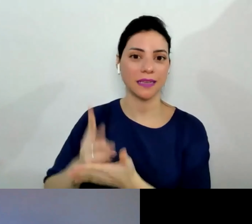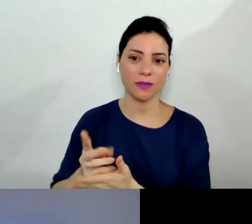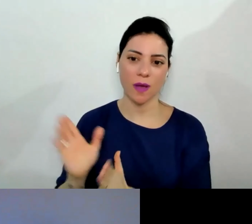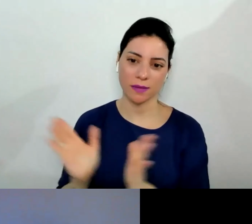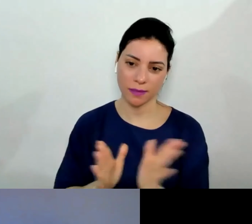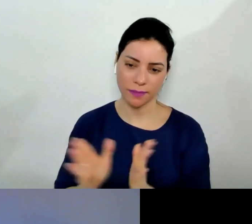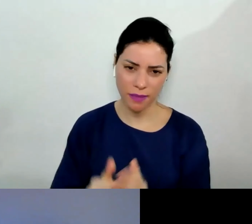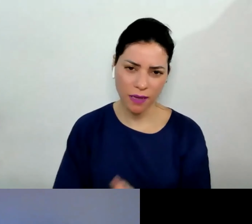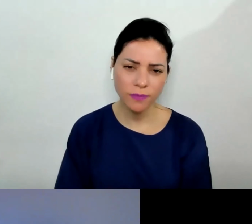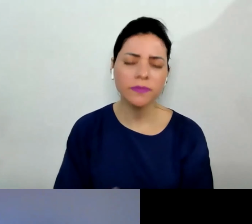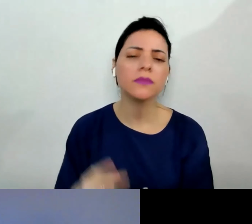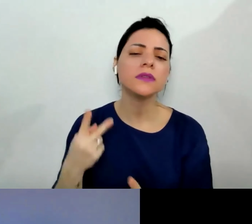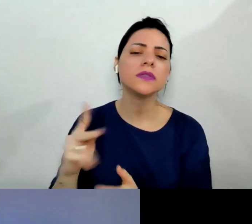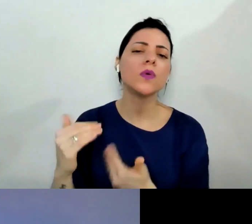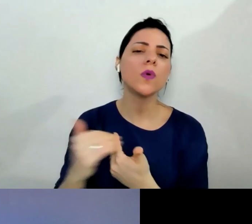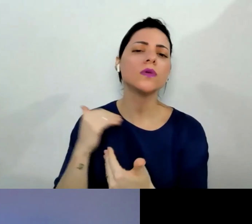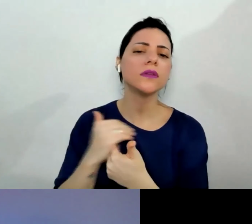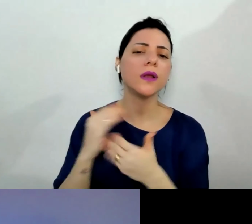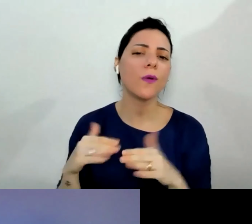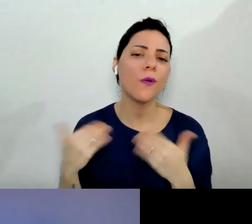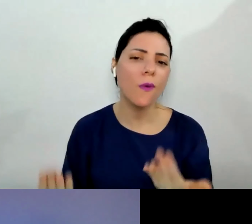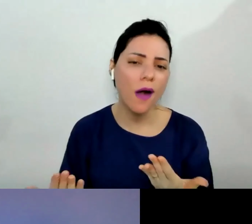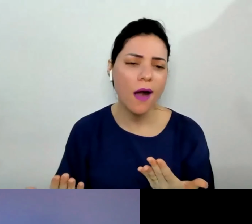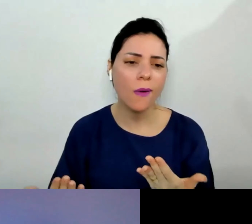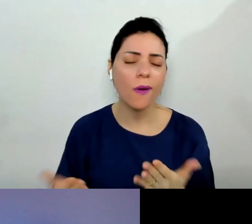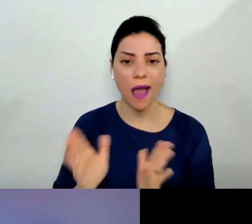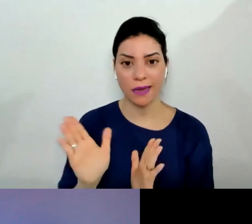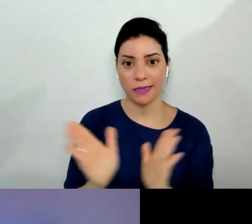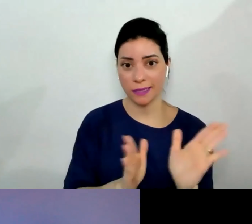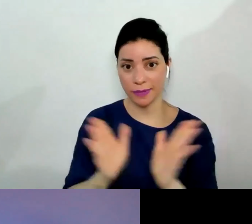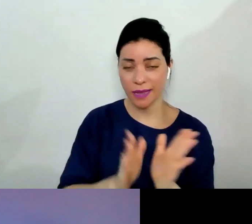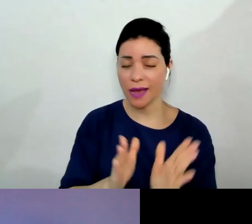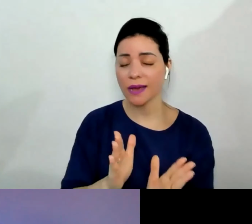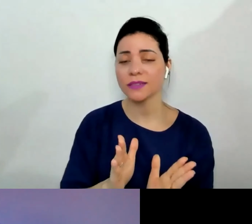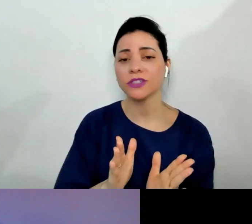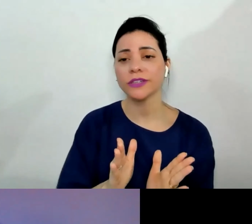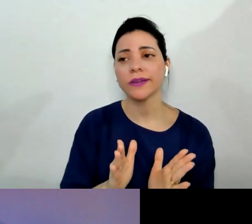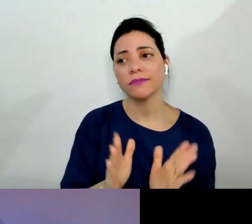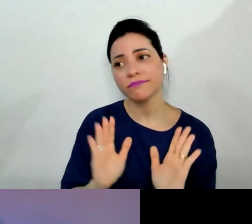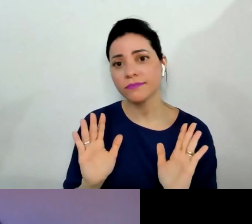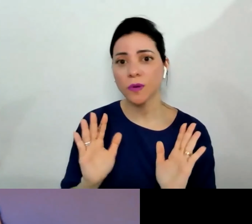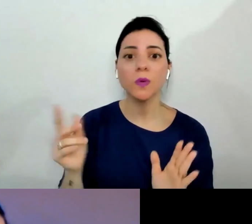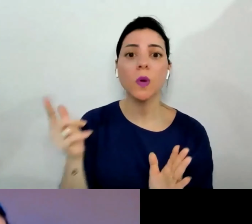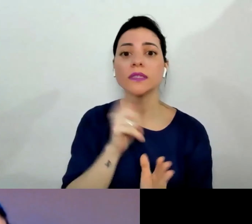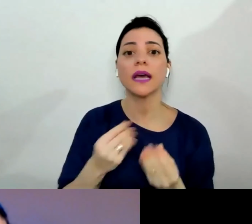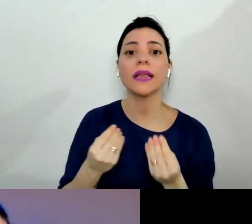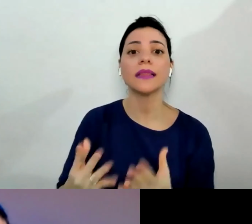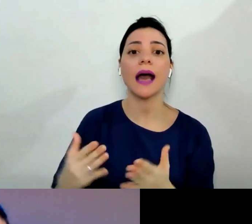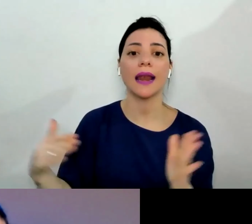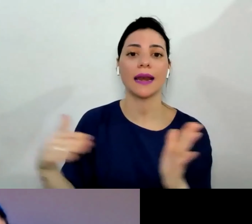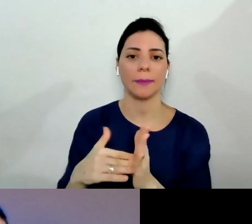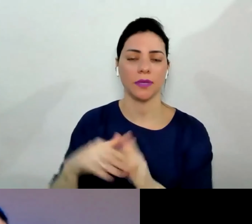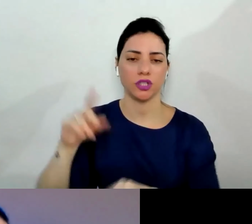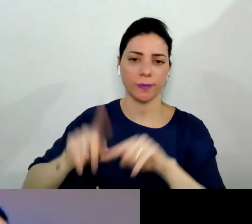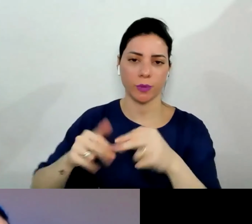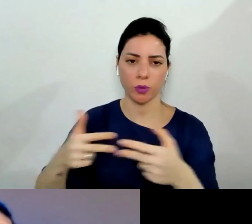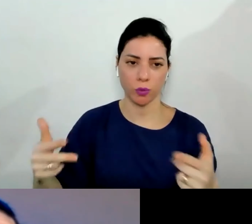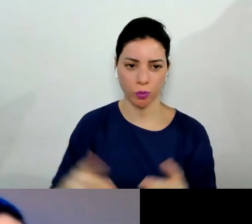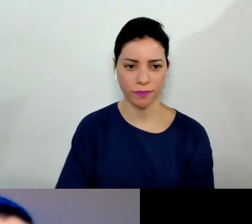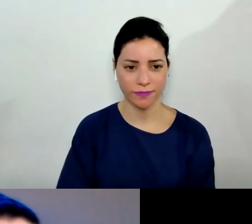Qual o seu conselho para não deixar com que a acessibilidade de certa forma limite um produto